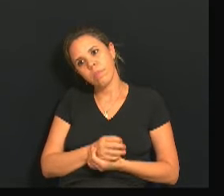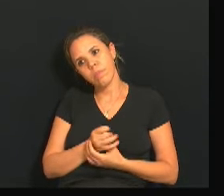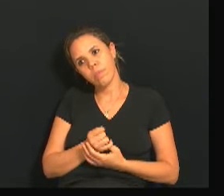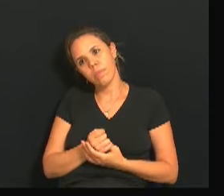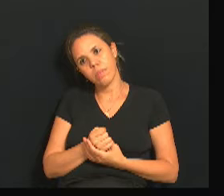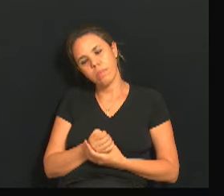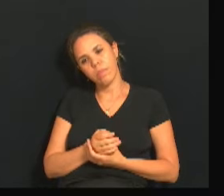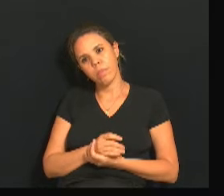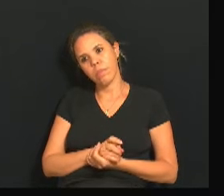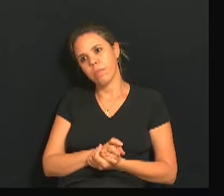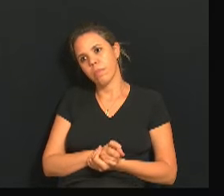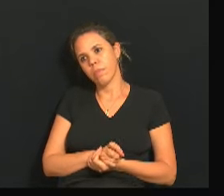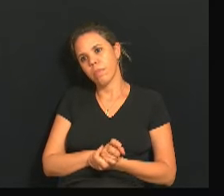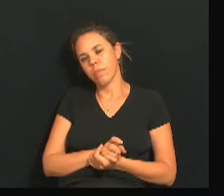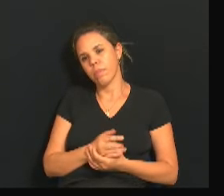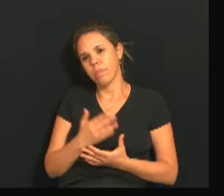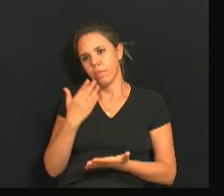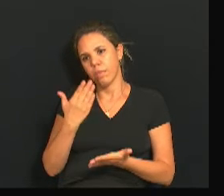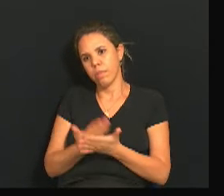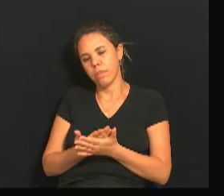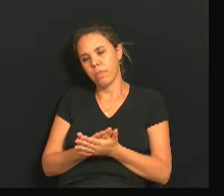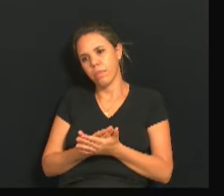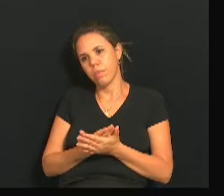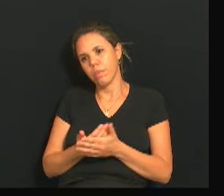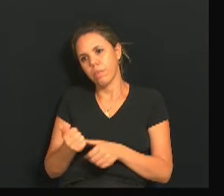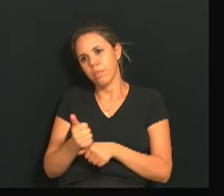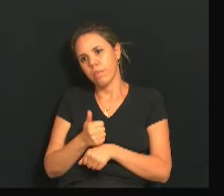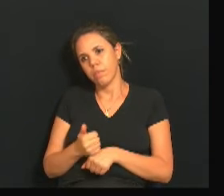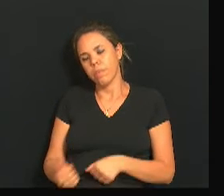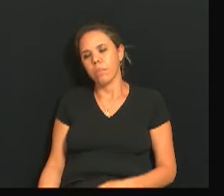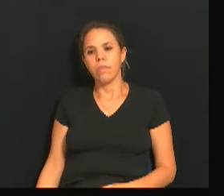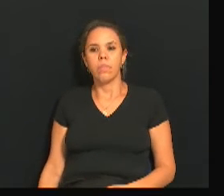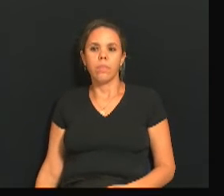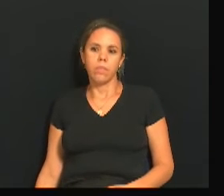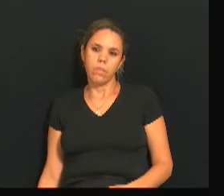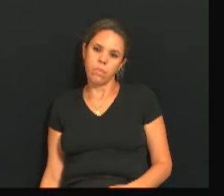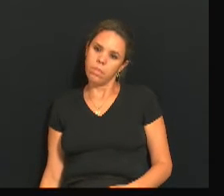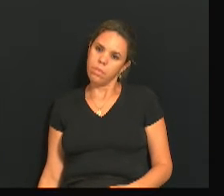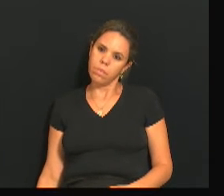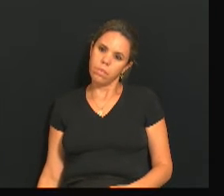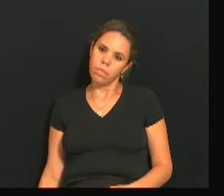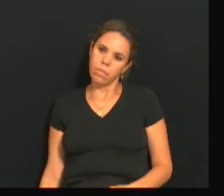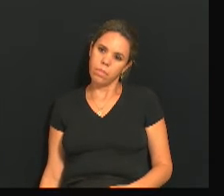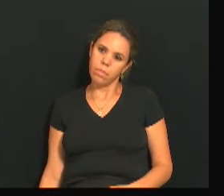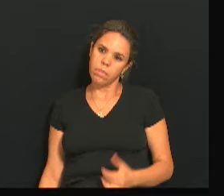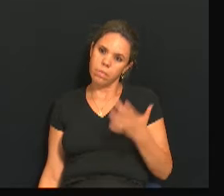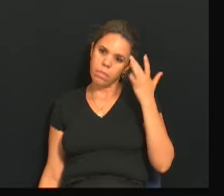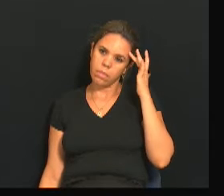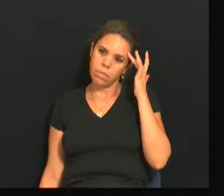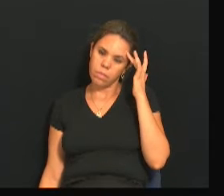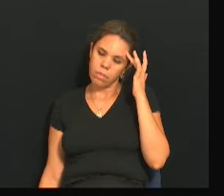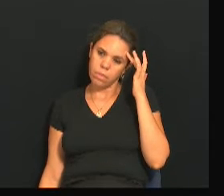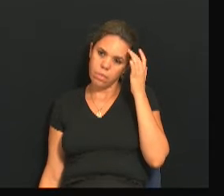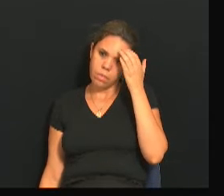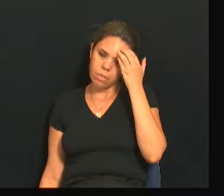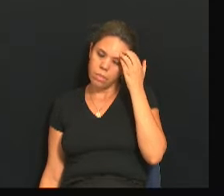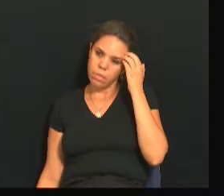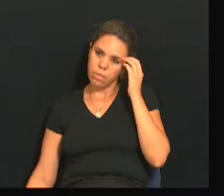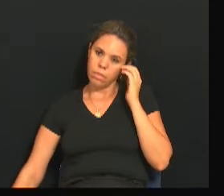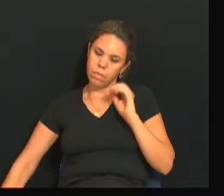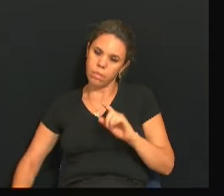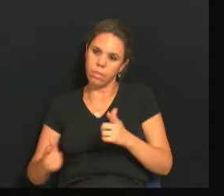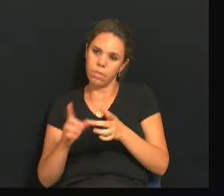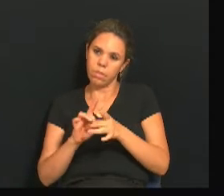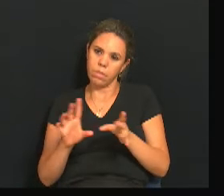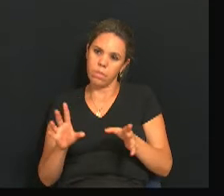confia, a gente acredita no trabalho dos profissionais, né, da rede. E, nesse sentido, é que a gente acha que a gestão democrática, né,